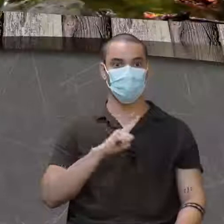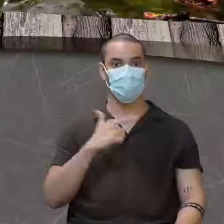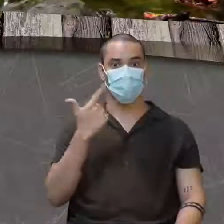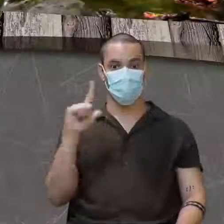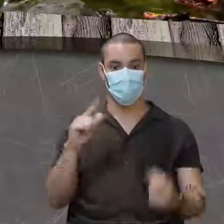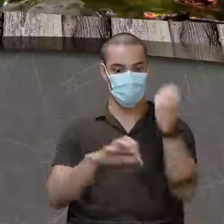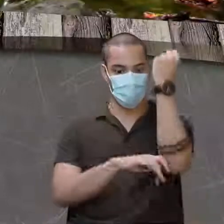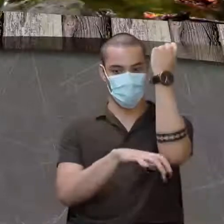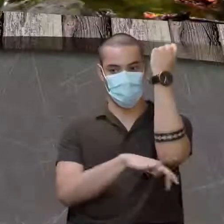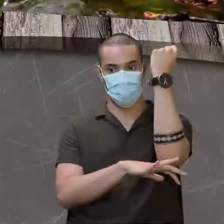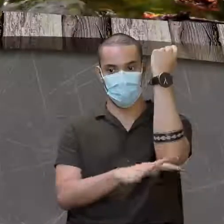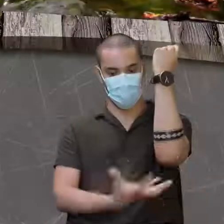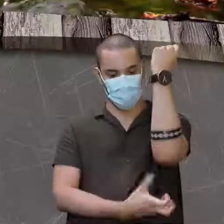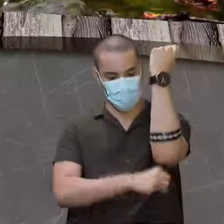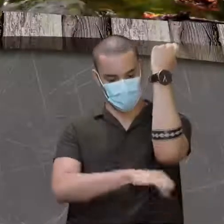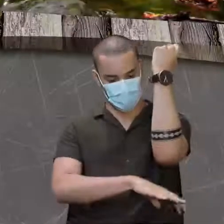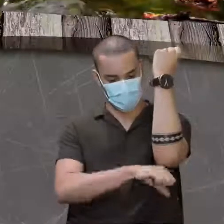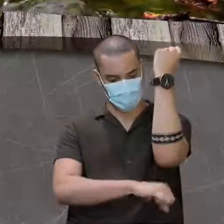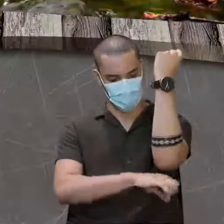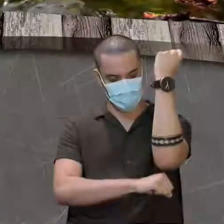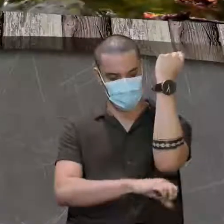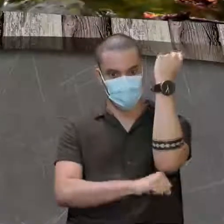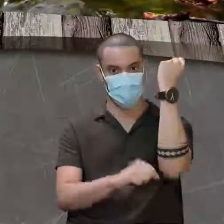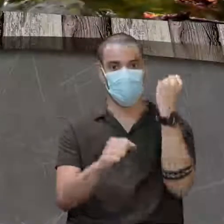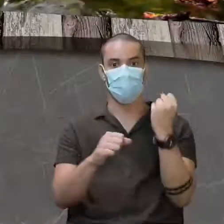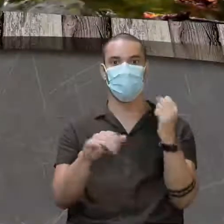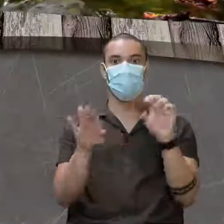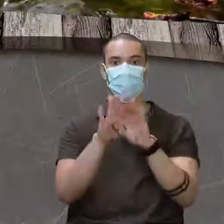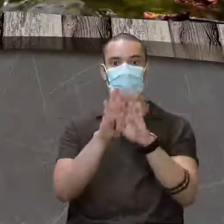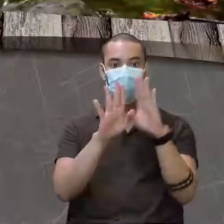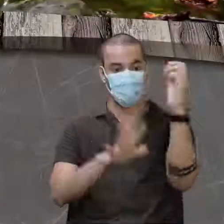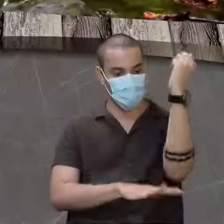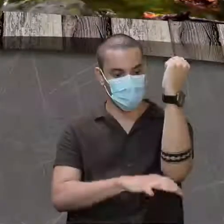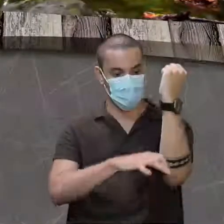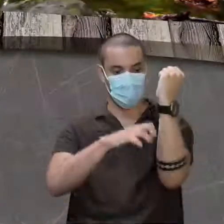com raízes respiratórias, né, aéreas.